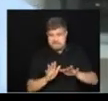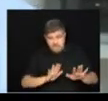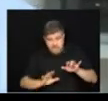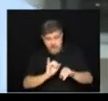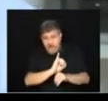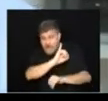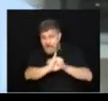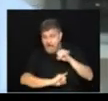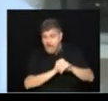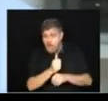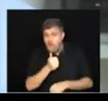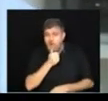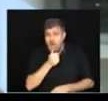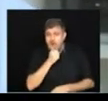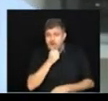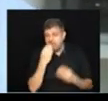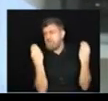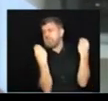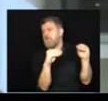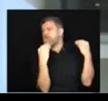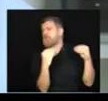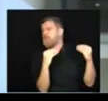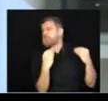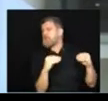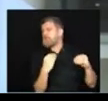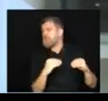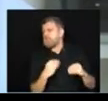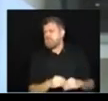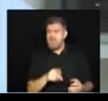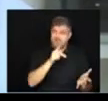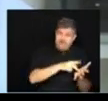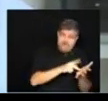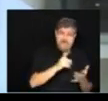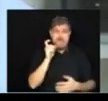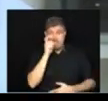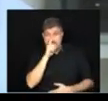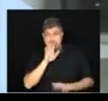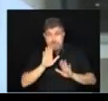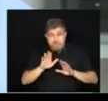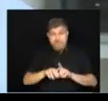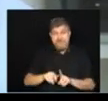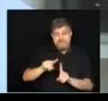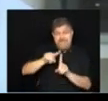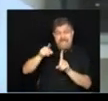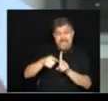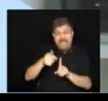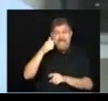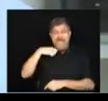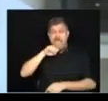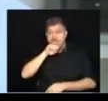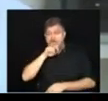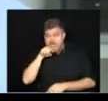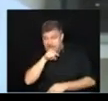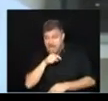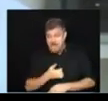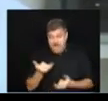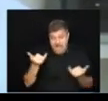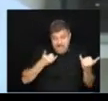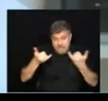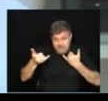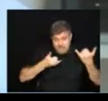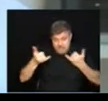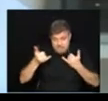internet ainda aceita tudo. E o que pode-se dizer para as mãezinhas é que a informação ela precisa